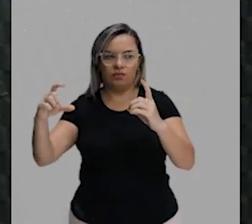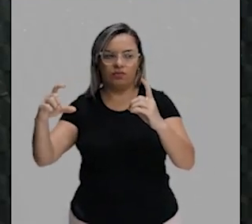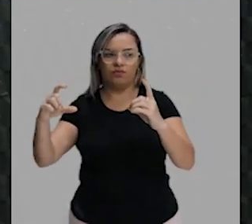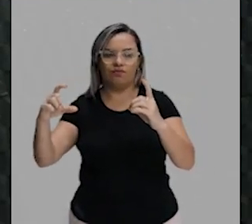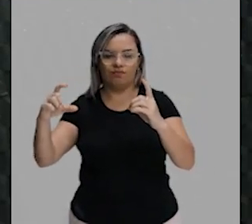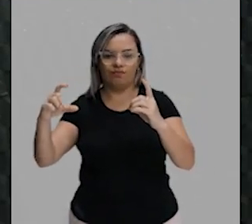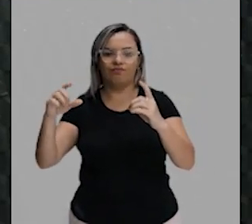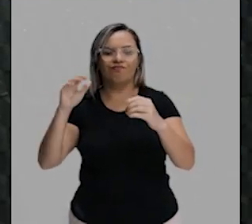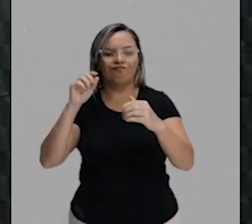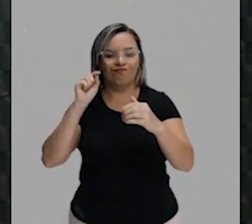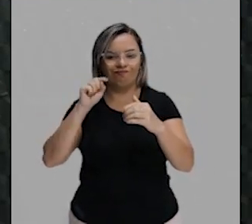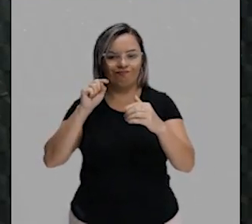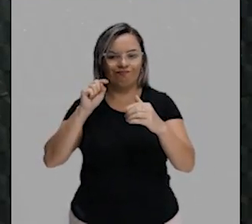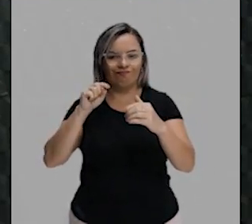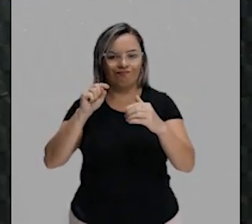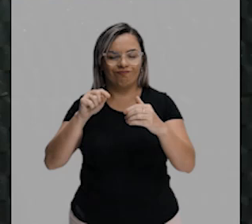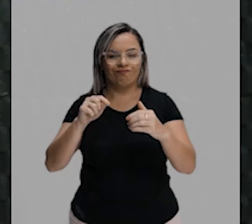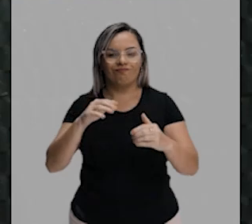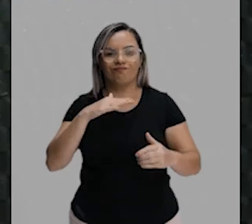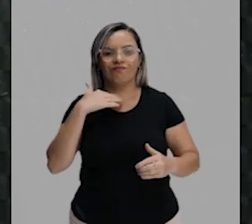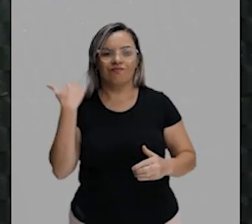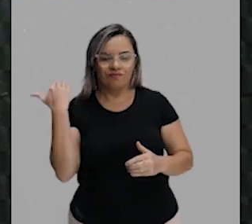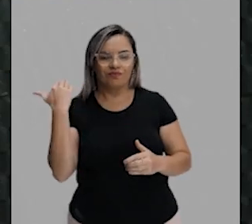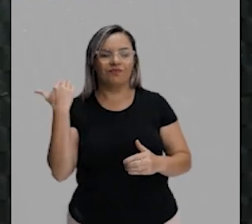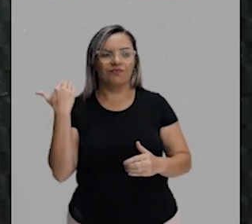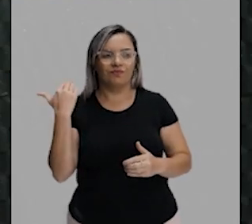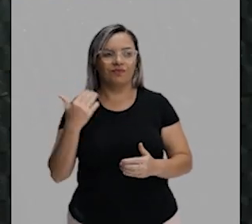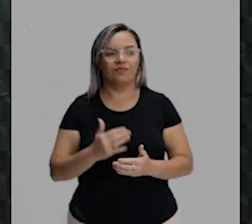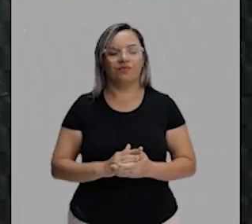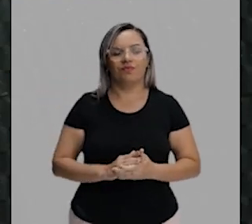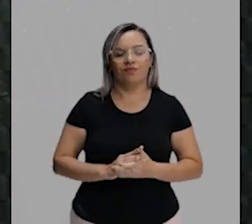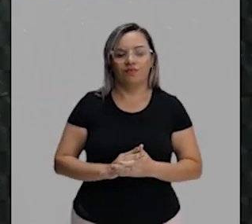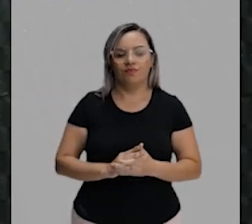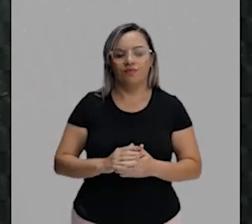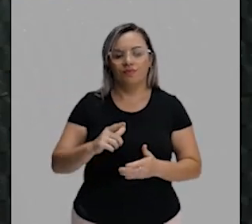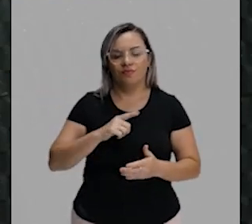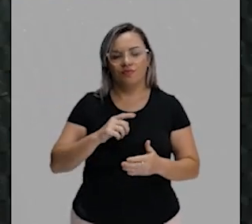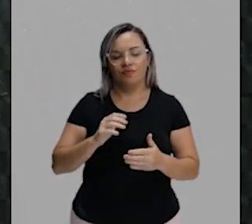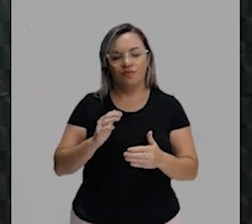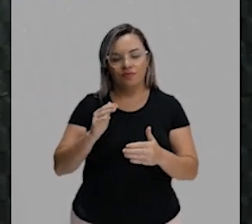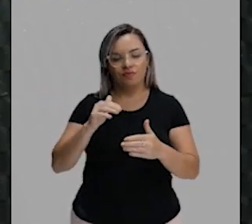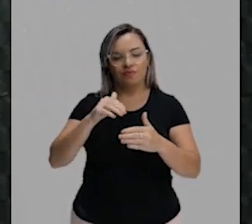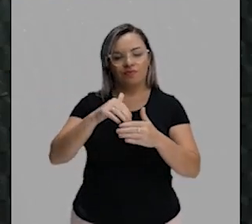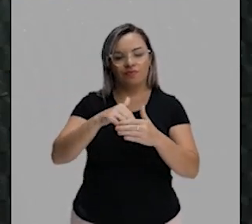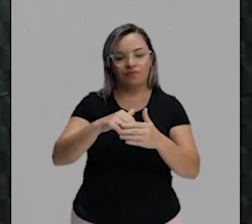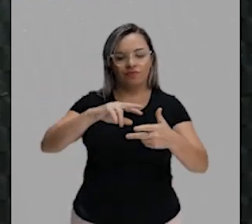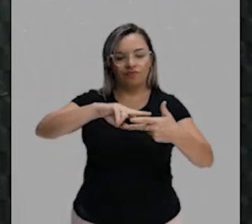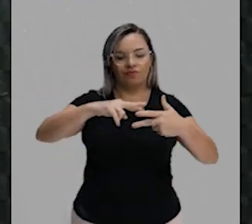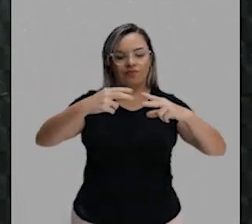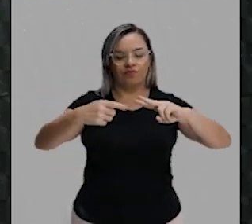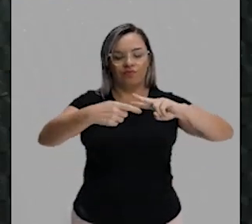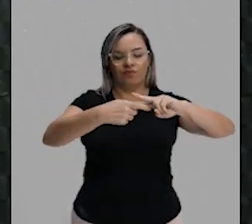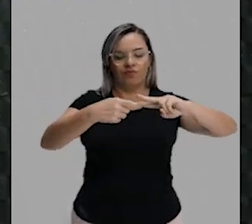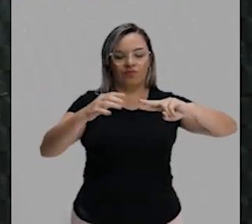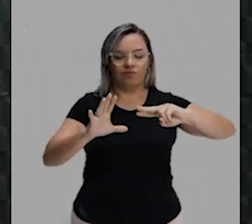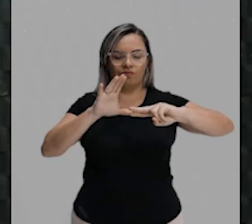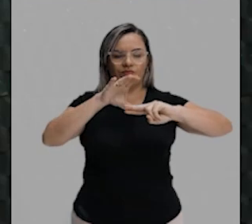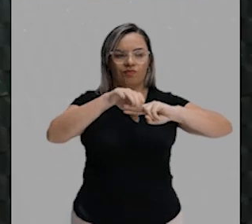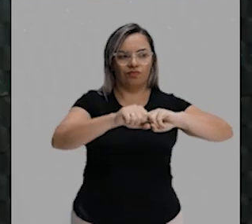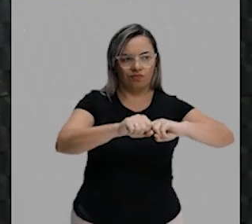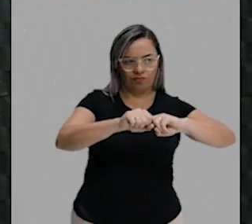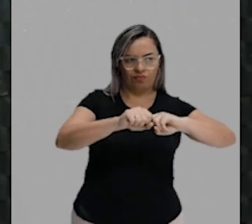vai morrer. Então, a presença do alelo dominante em homozigose, ou seja, Dzão,